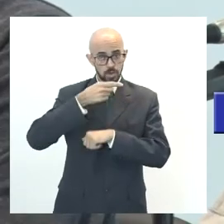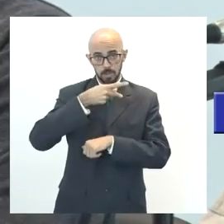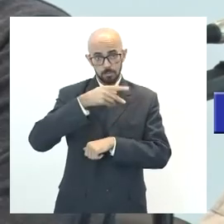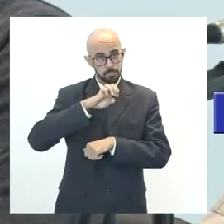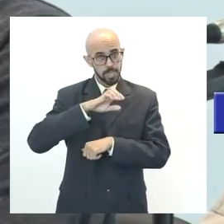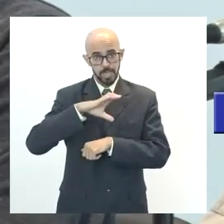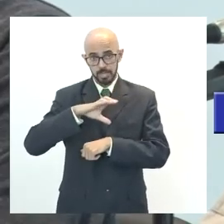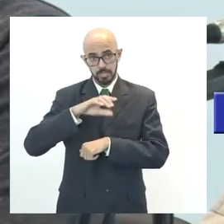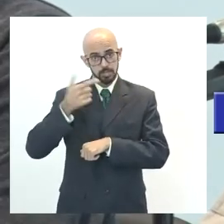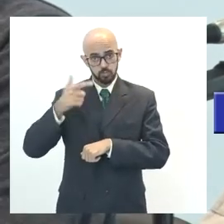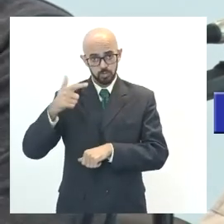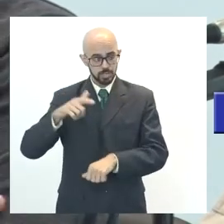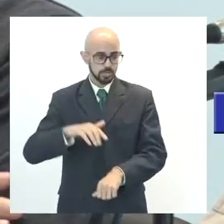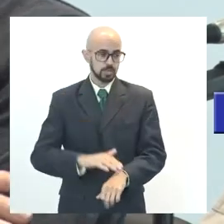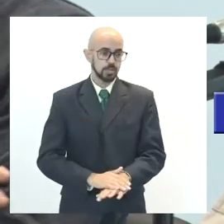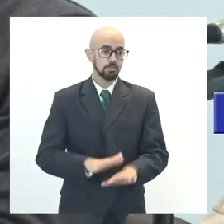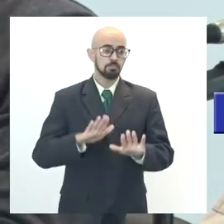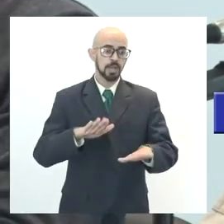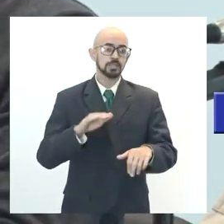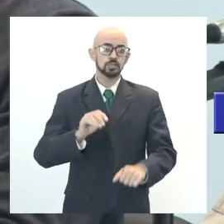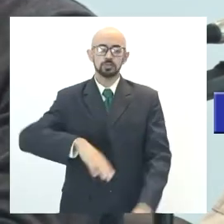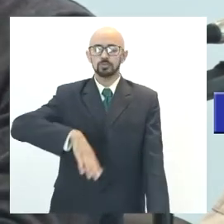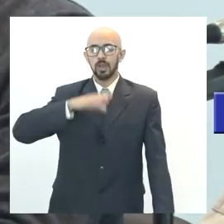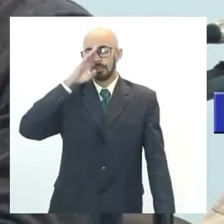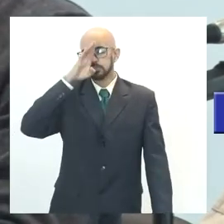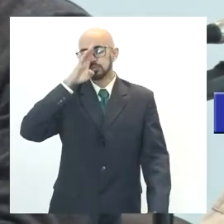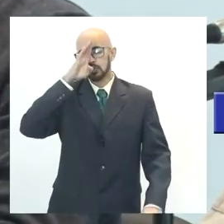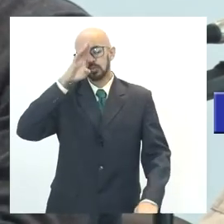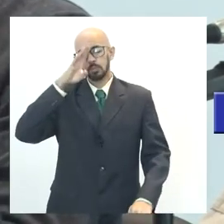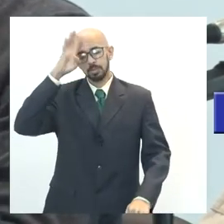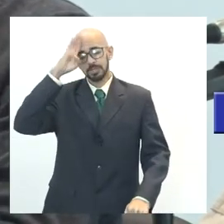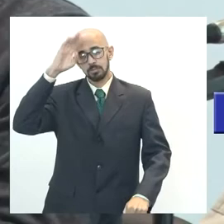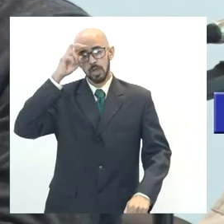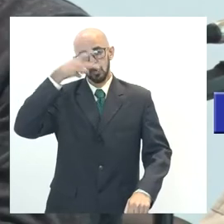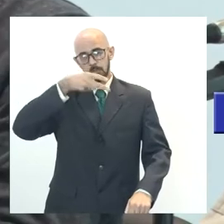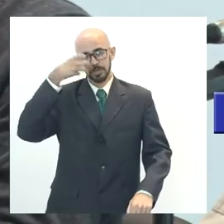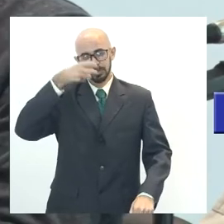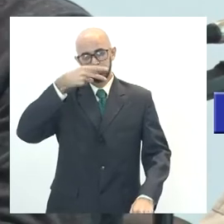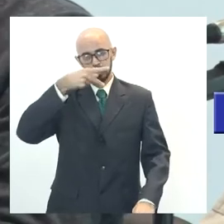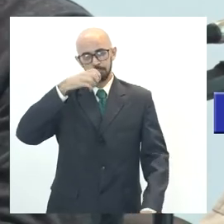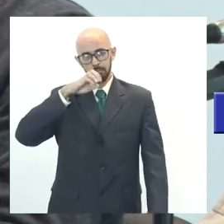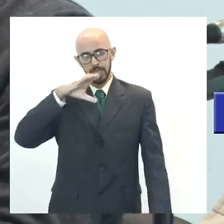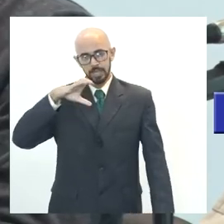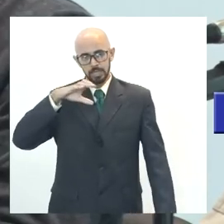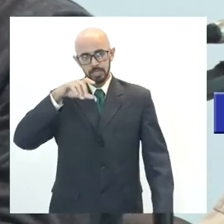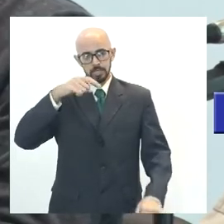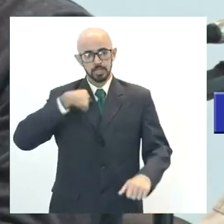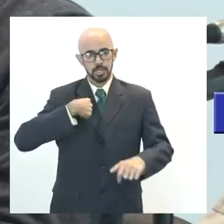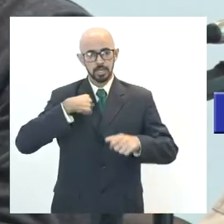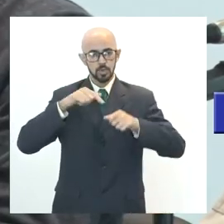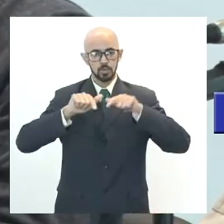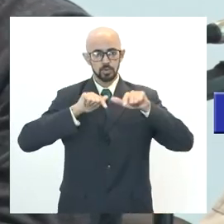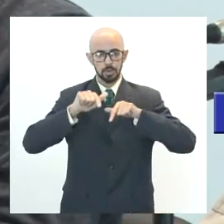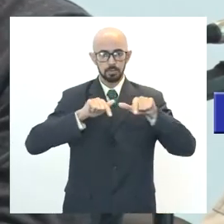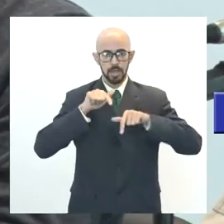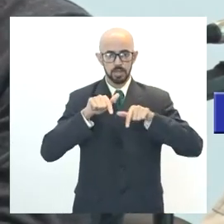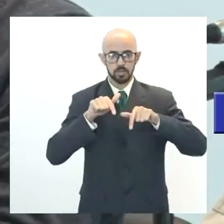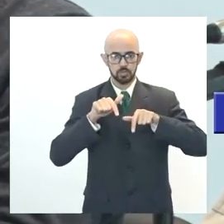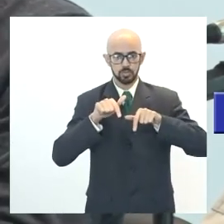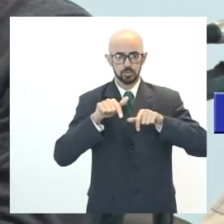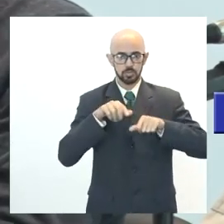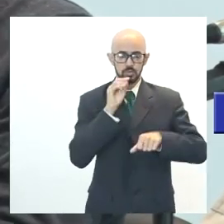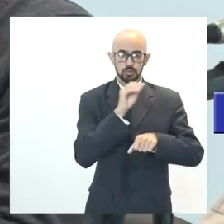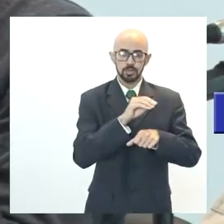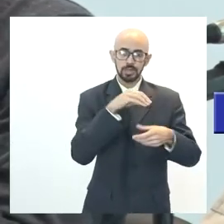mais uma um dos grandes Absurdos que eu vi na na pé eu trabalho com reabilitação seu servidor público o trabalho dentro do hospital